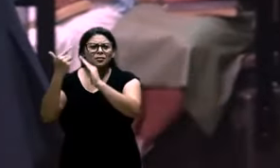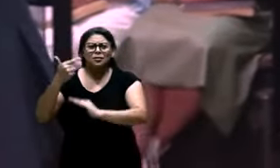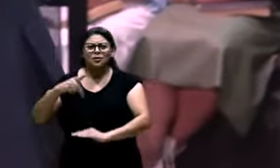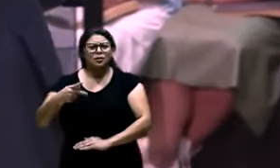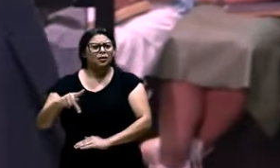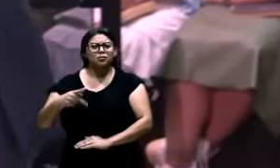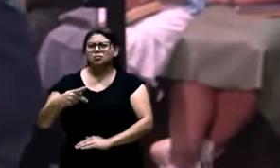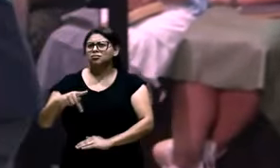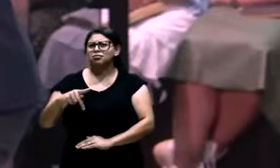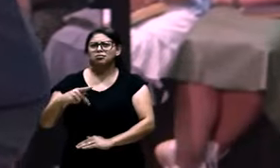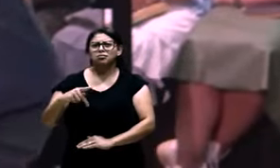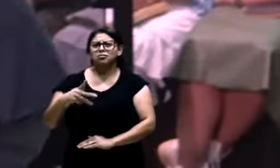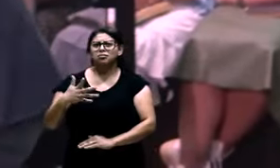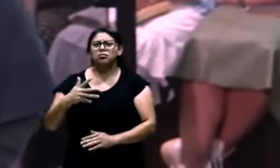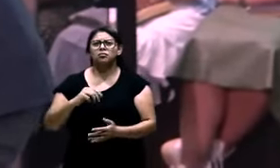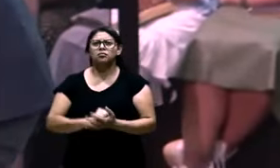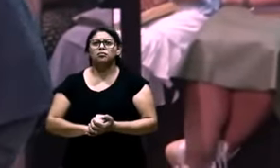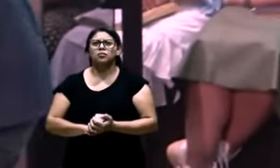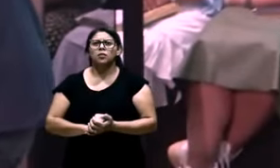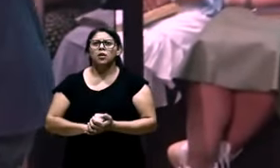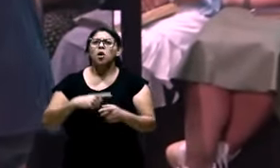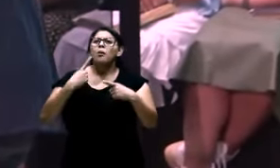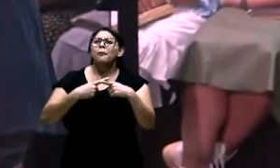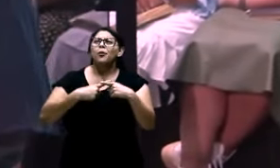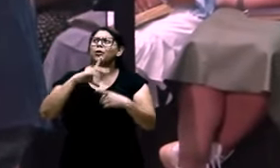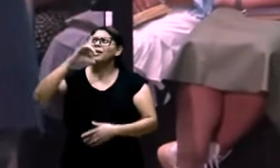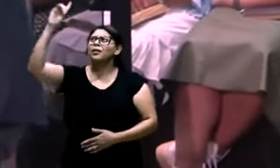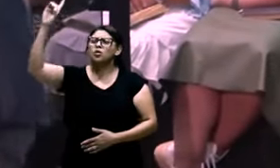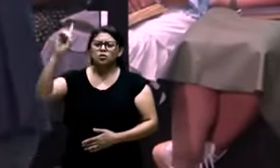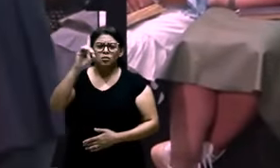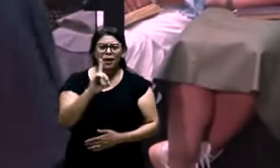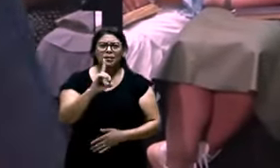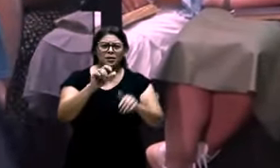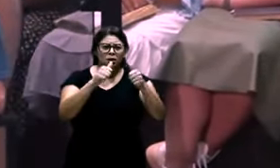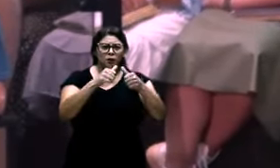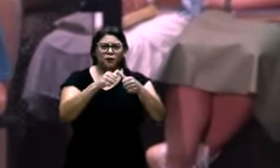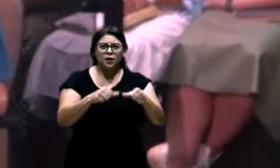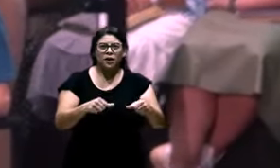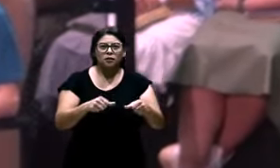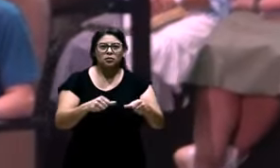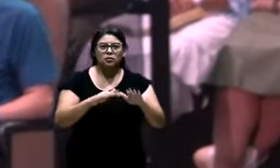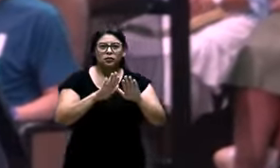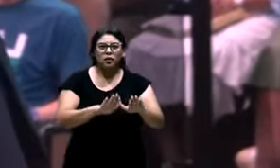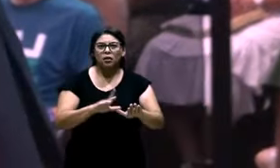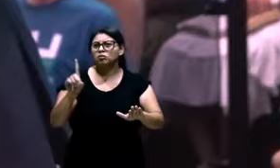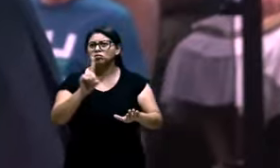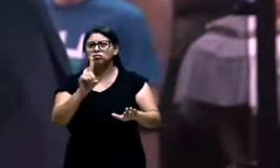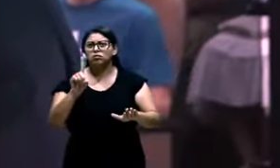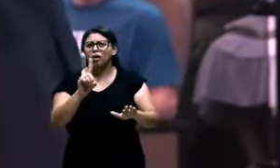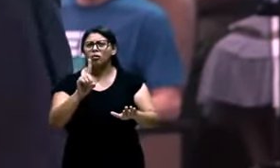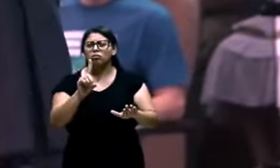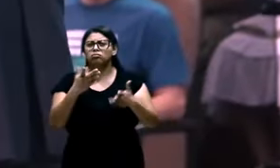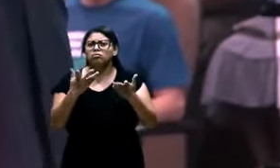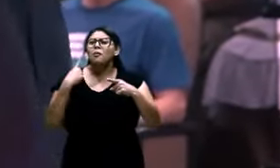é: por que o Senhor desce e não fica? Por que o Senhor vem, nos enche da tua